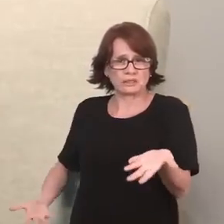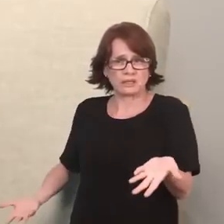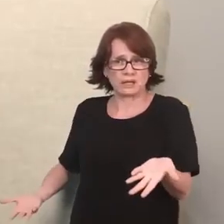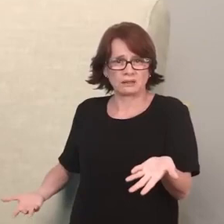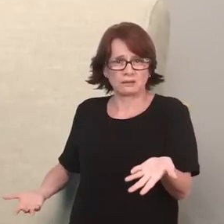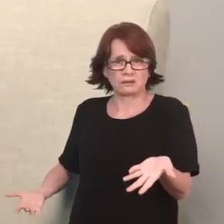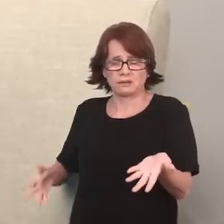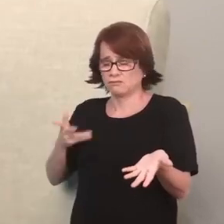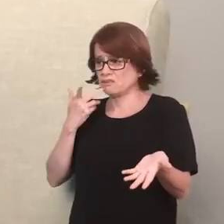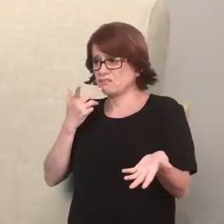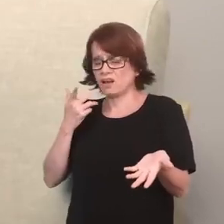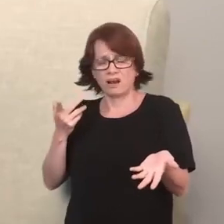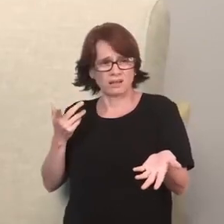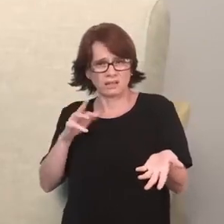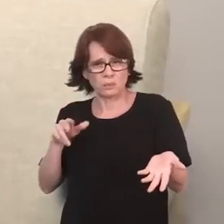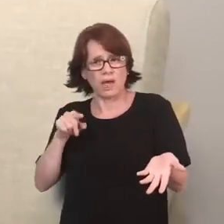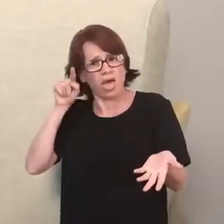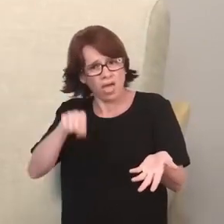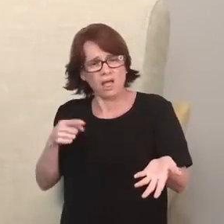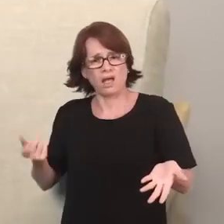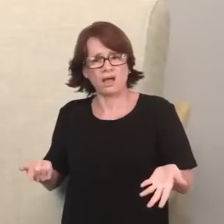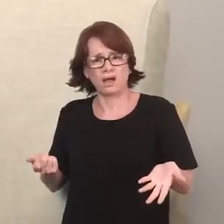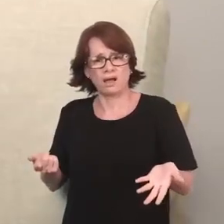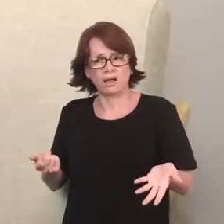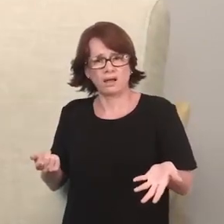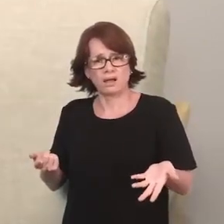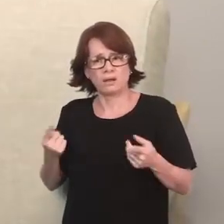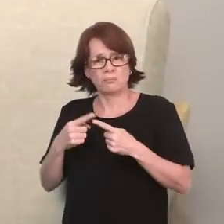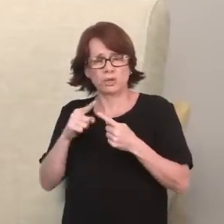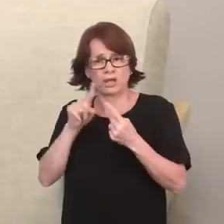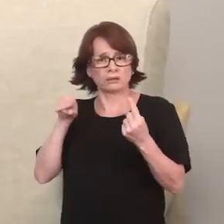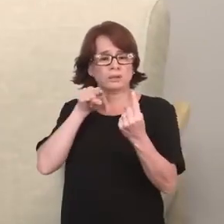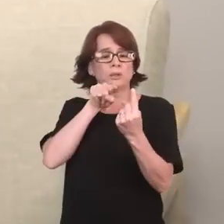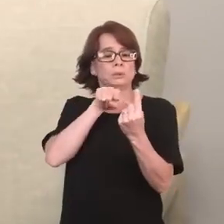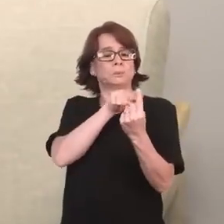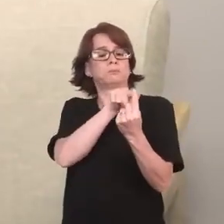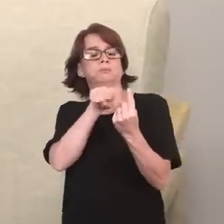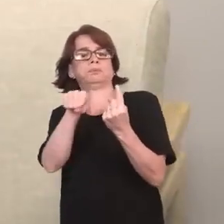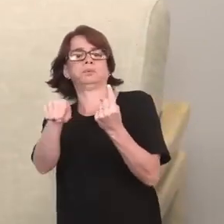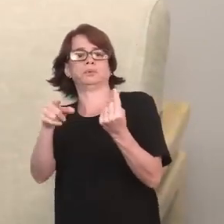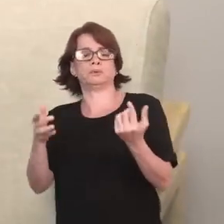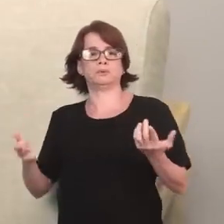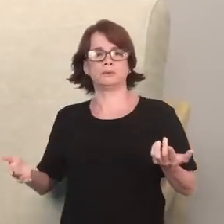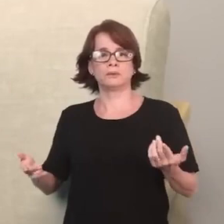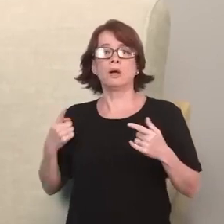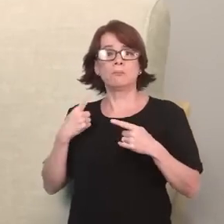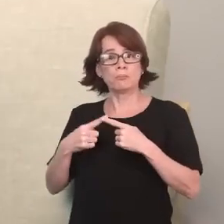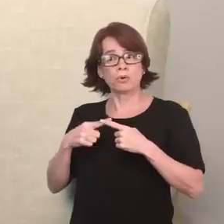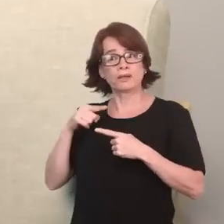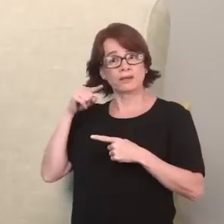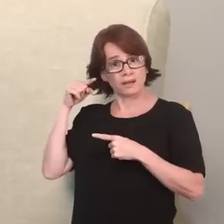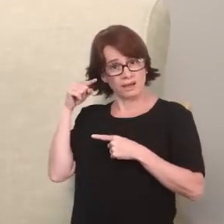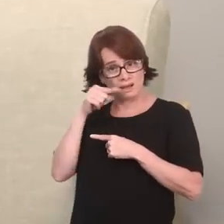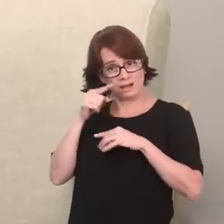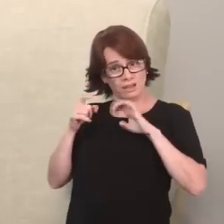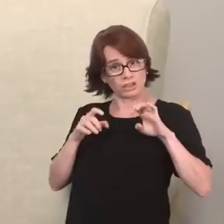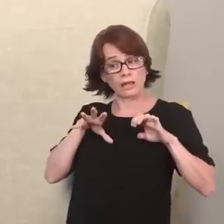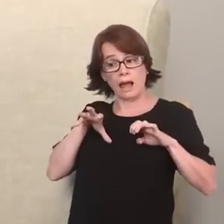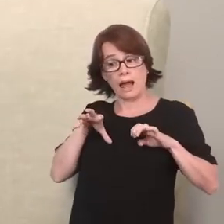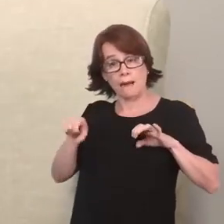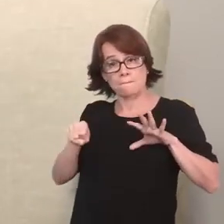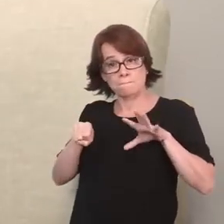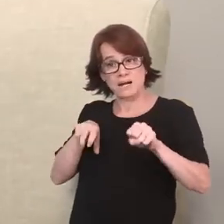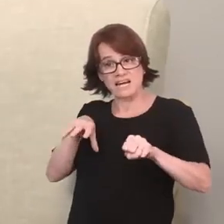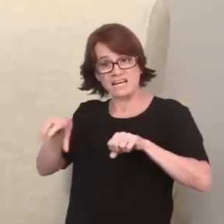outra, porque assim, é um desvio de finalidade, porque você sabe que eles estão fazendo o que eles sabem fazer, aparelhando as